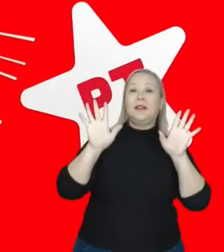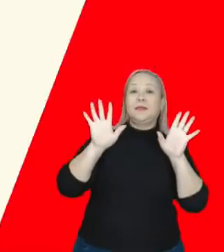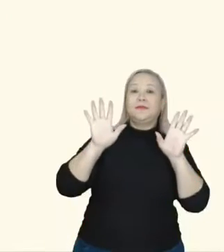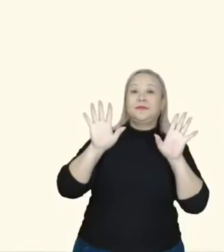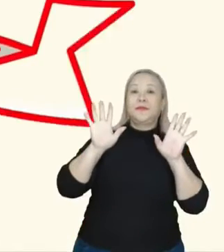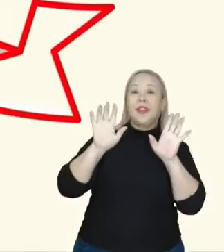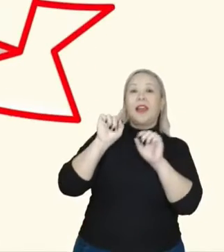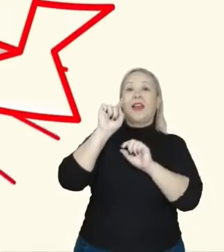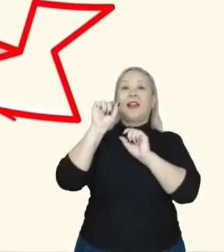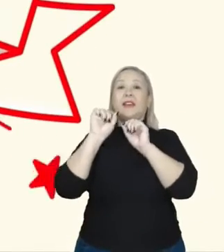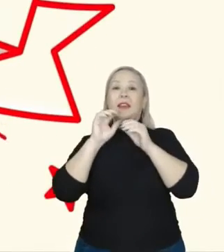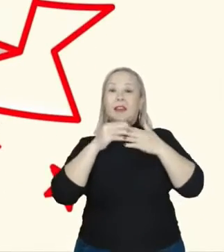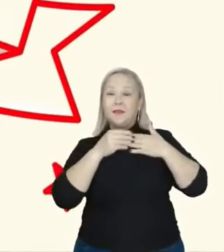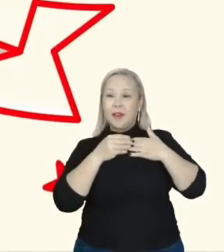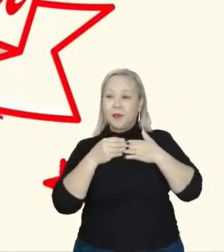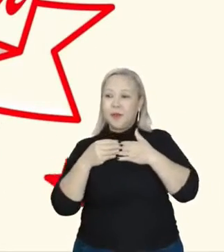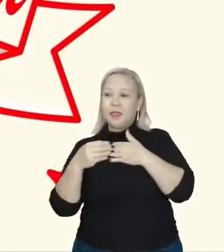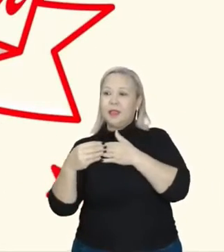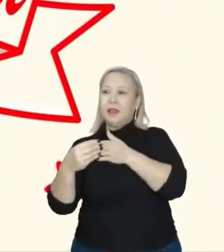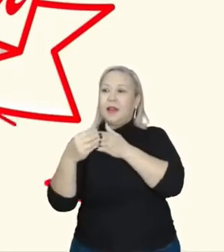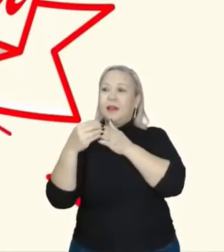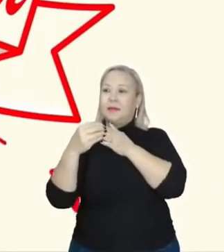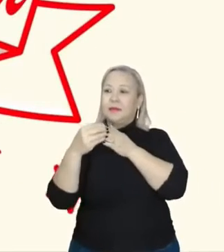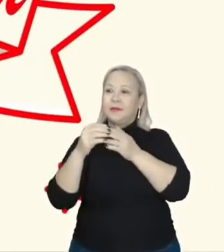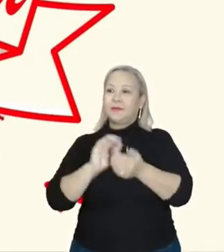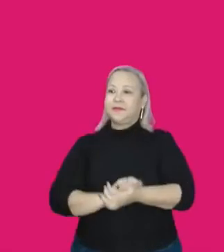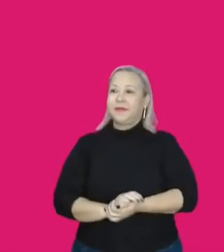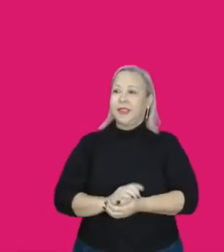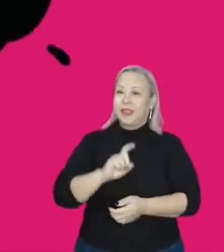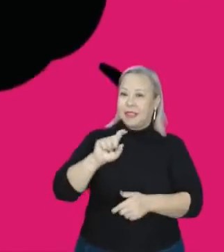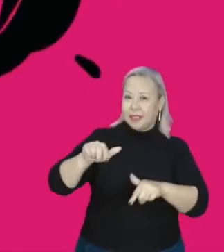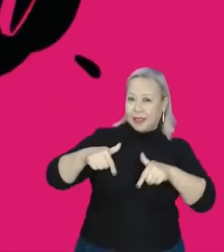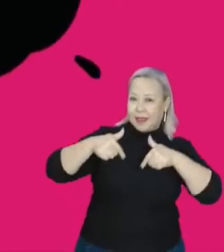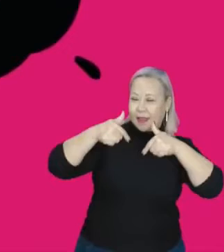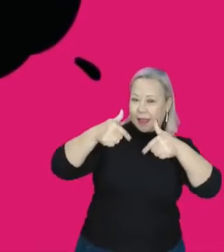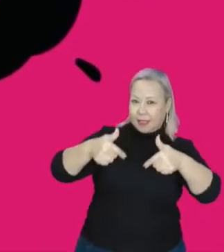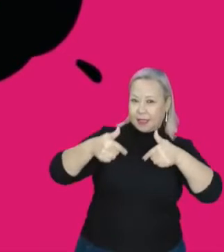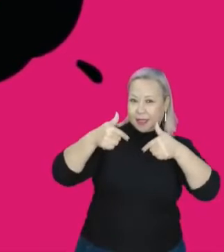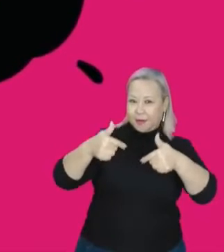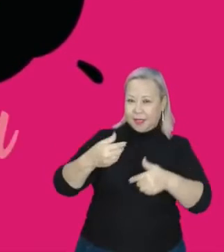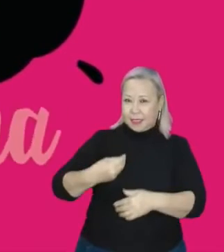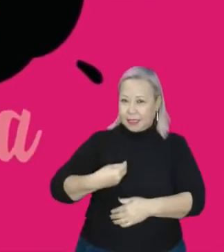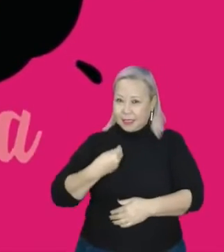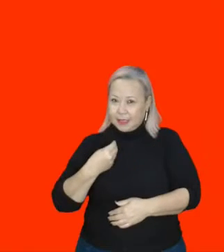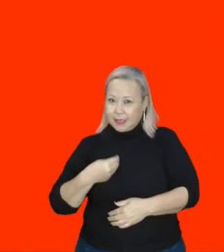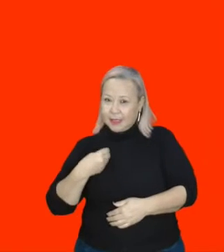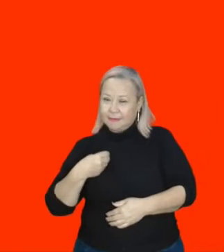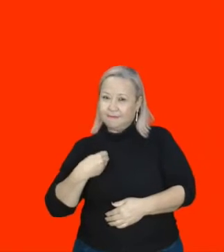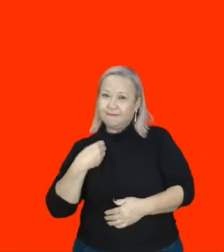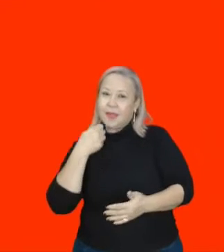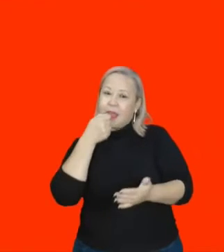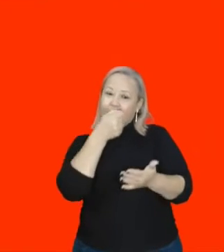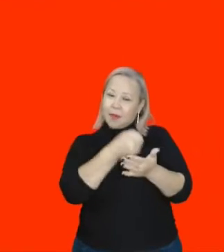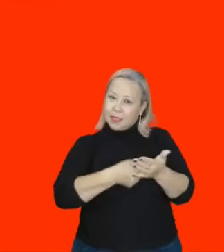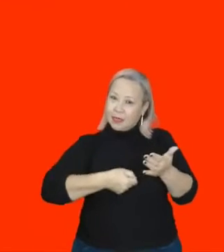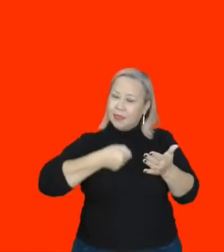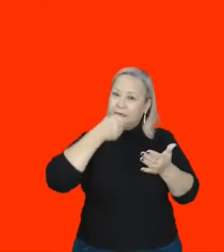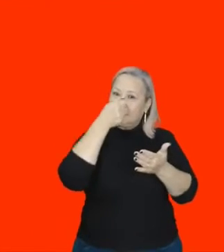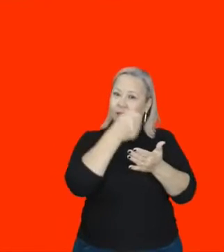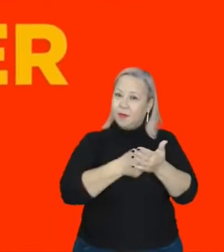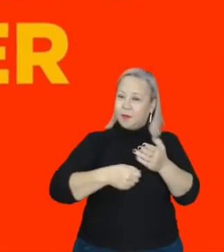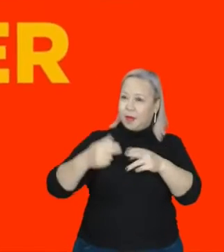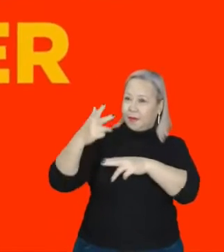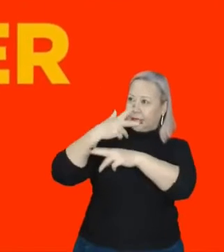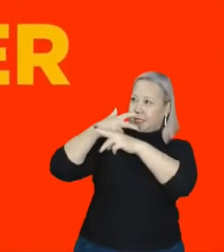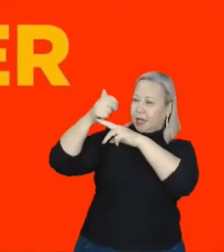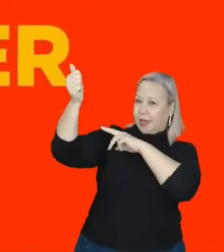brilha, ela é quem vai me guiar. Ser guerreira é minha sina,